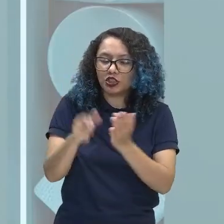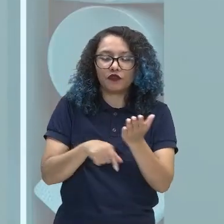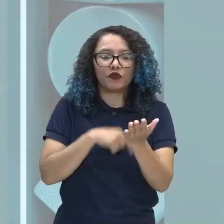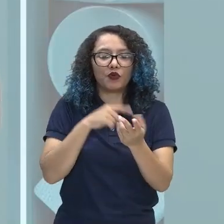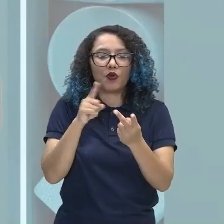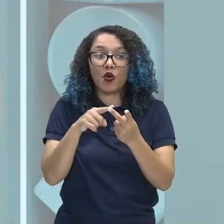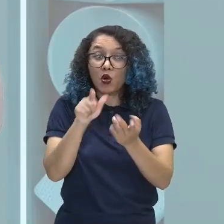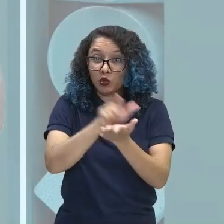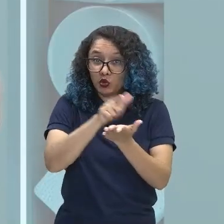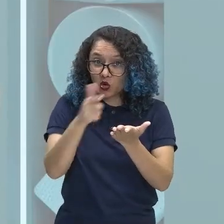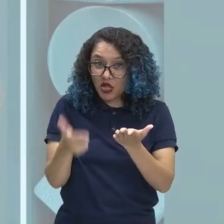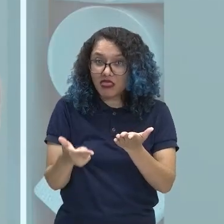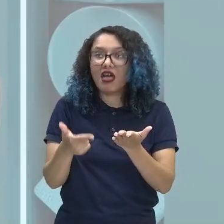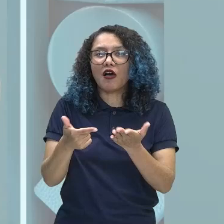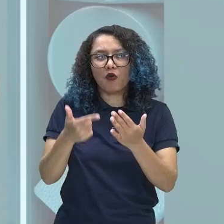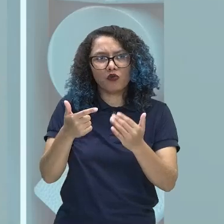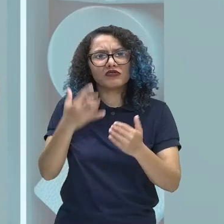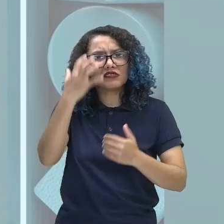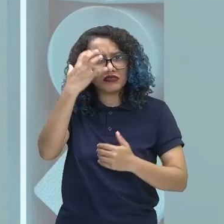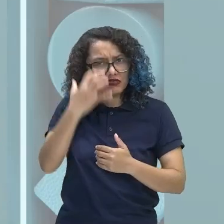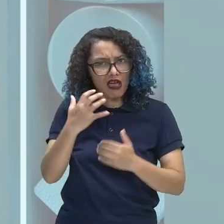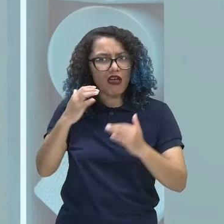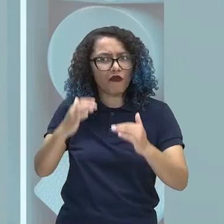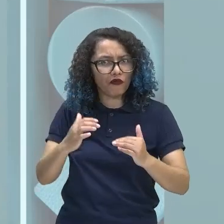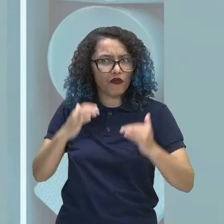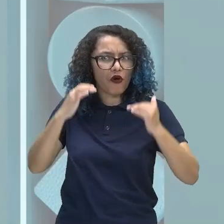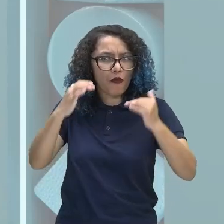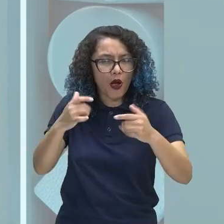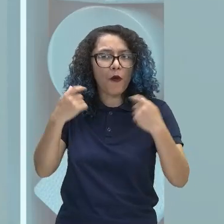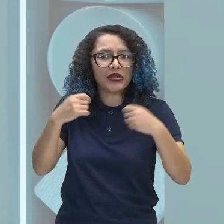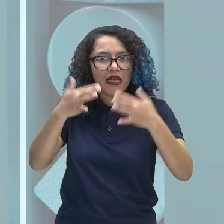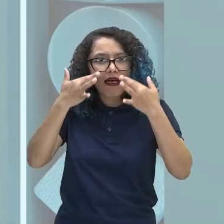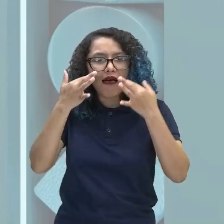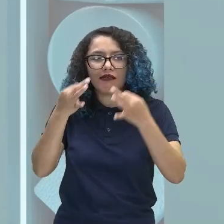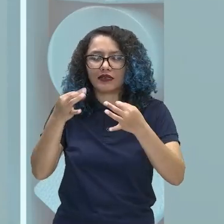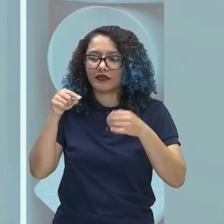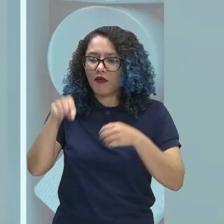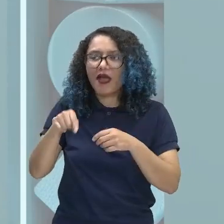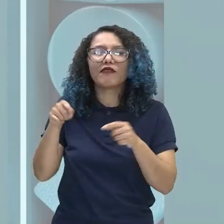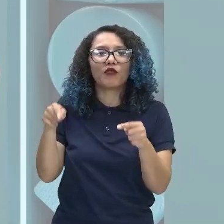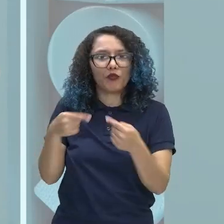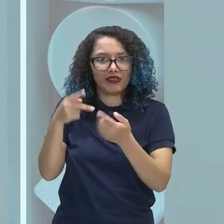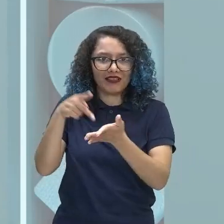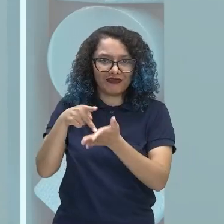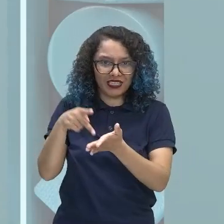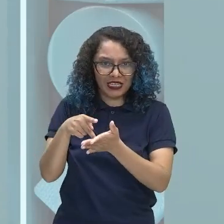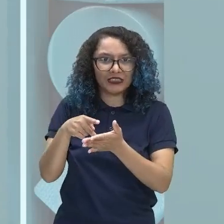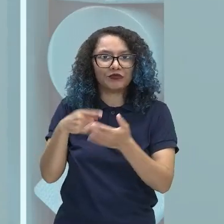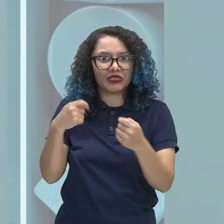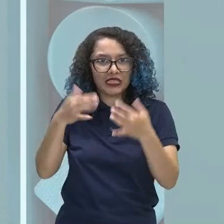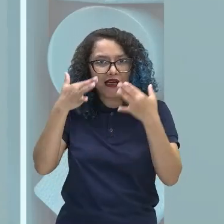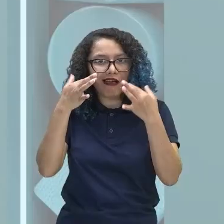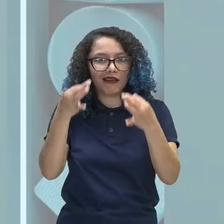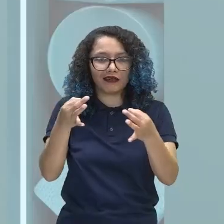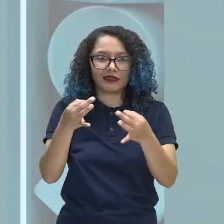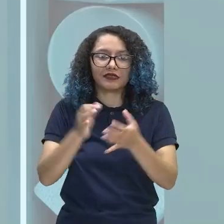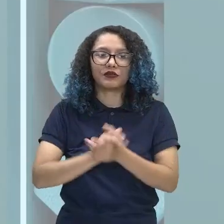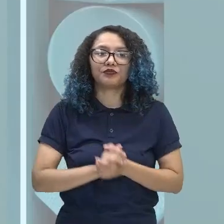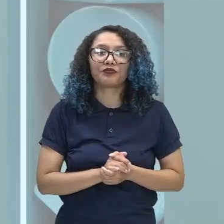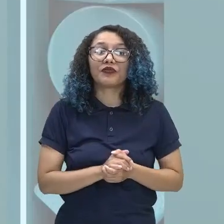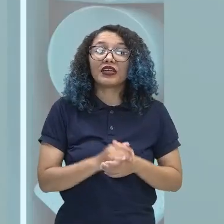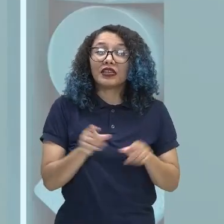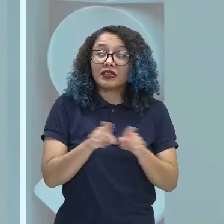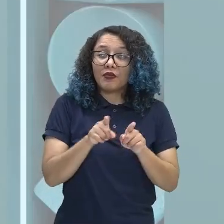têm credibilidade, né? Então, a gente precisa estar atento a isso também, né? E todas essas formas de comunicação,